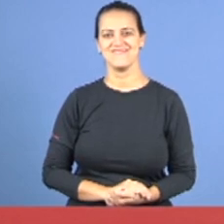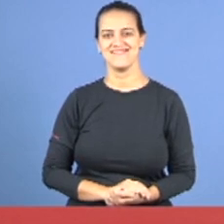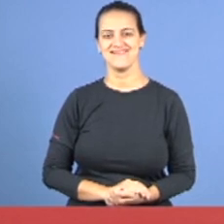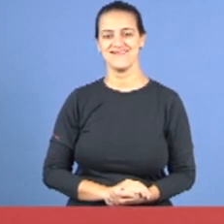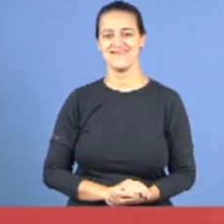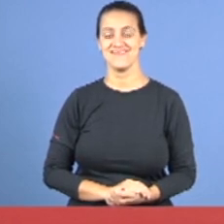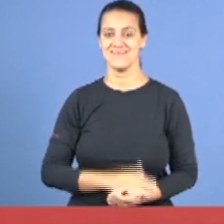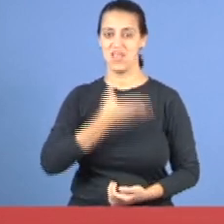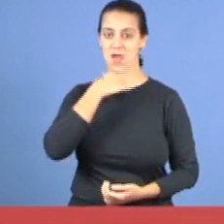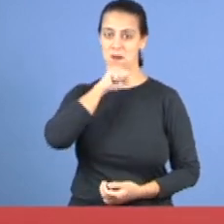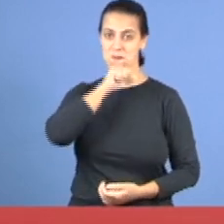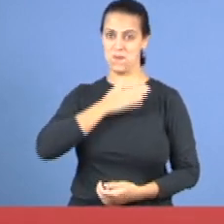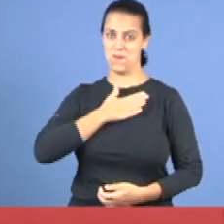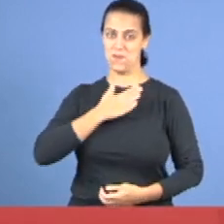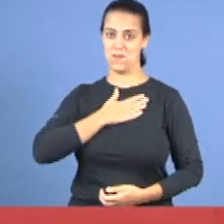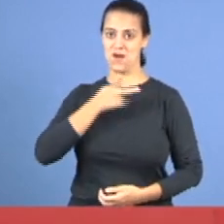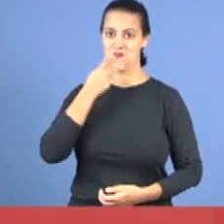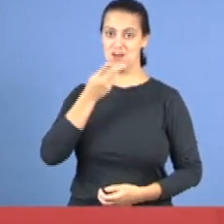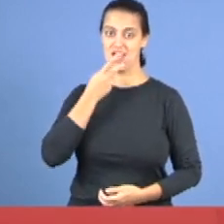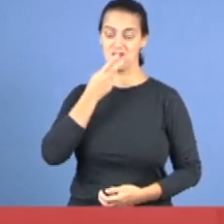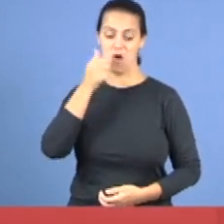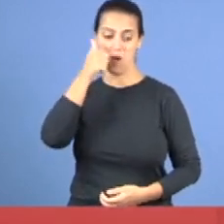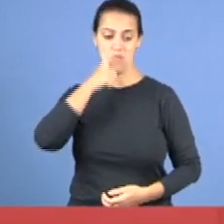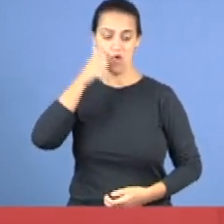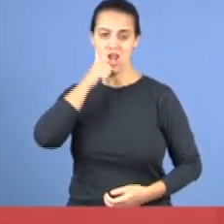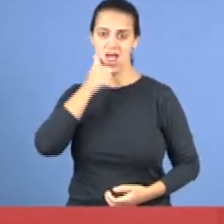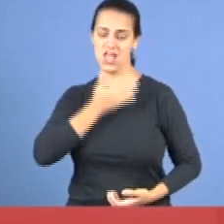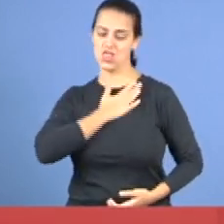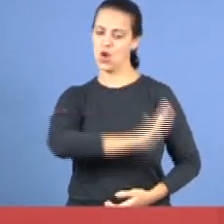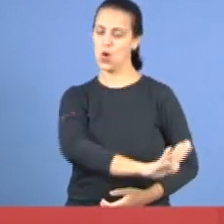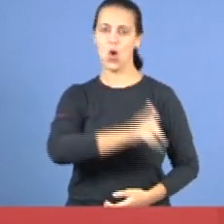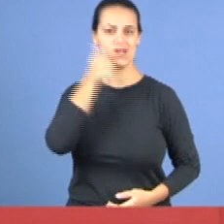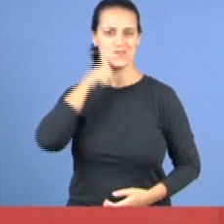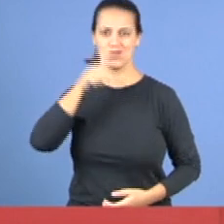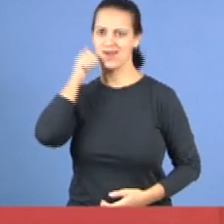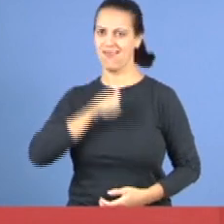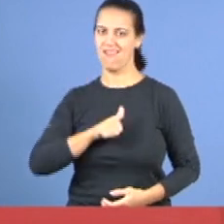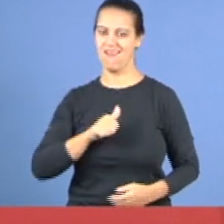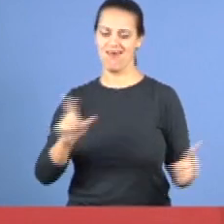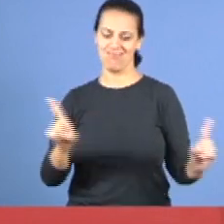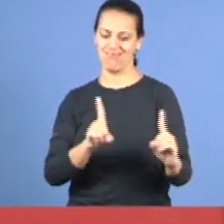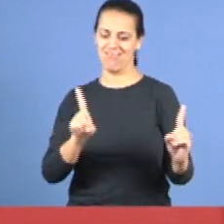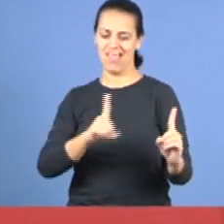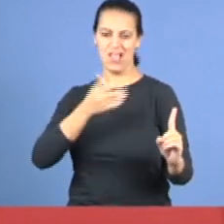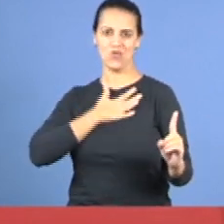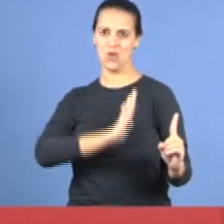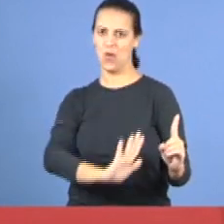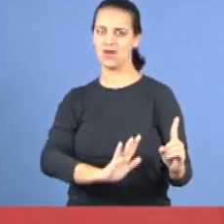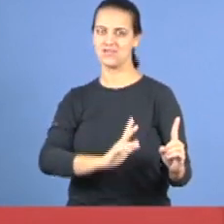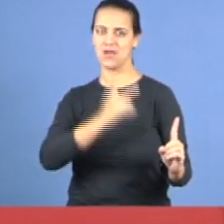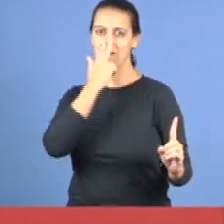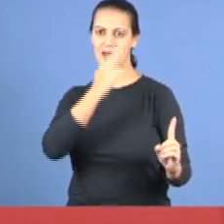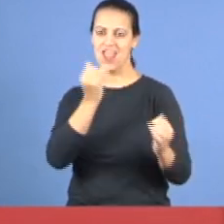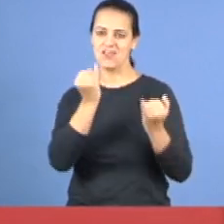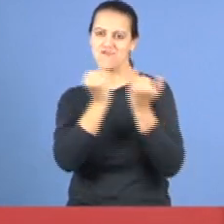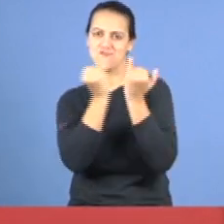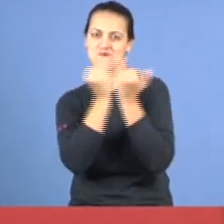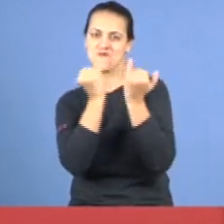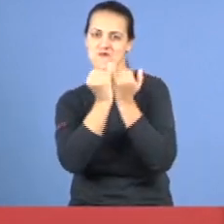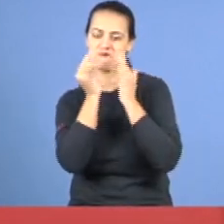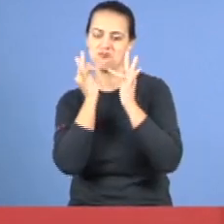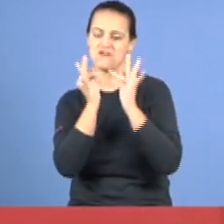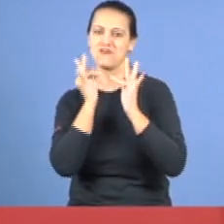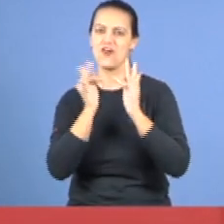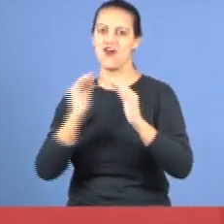Meu pai dizia o seguinte, ó, mulher não gosta de mulher, viu? E elas denunciam. As